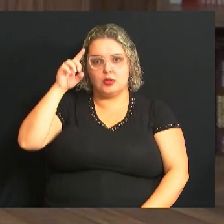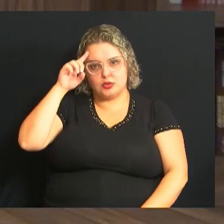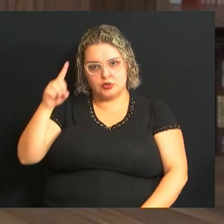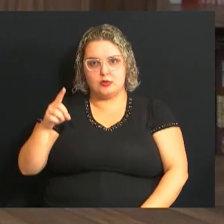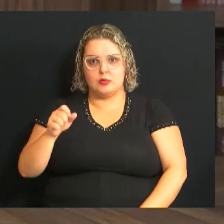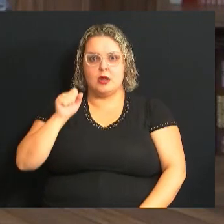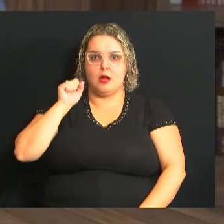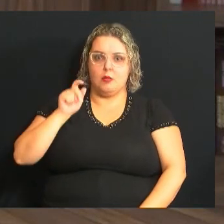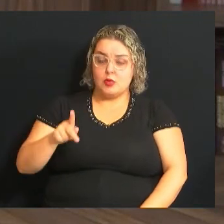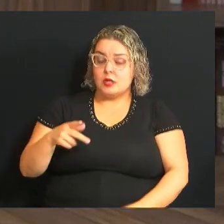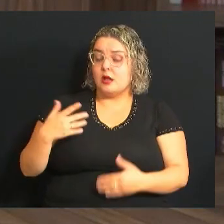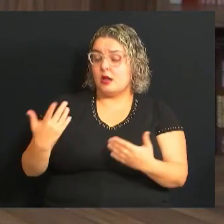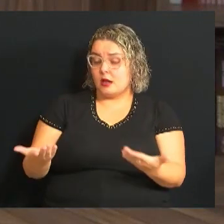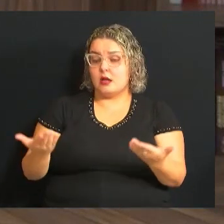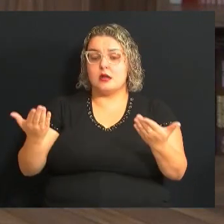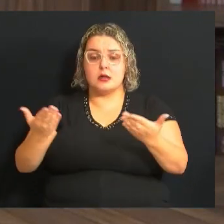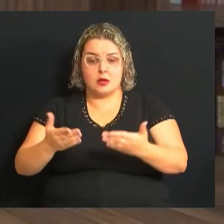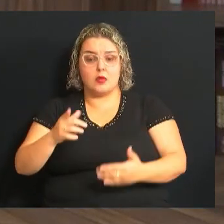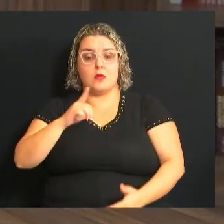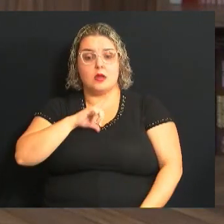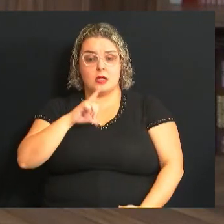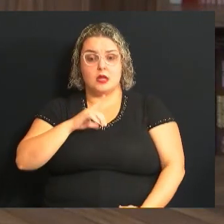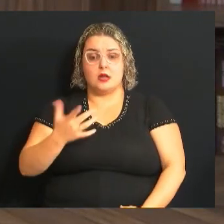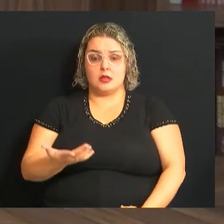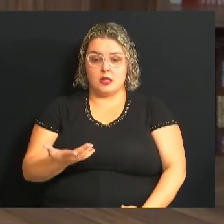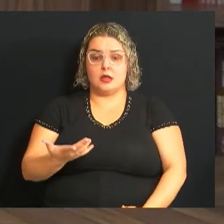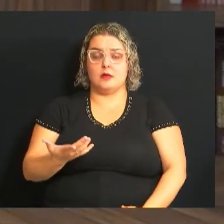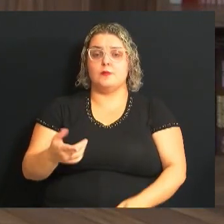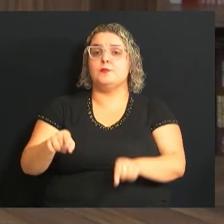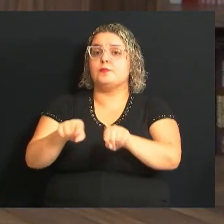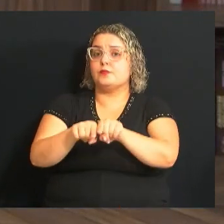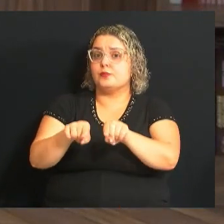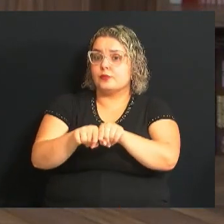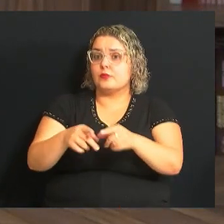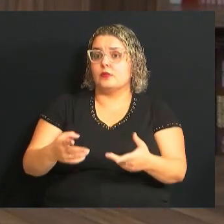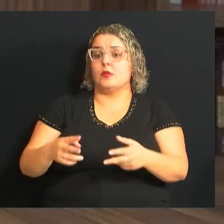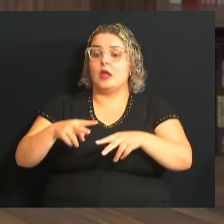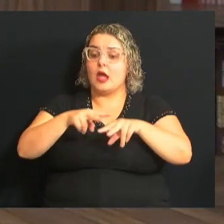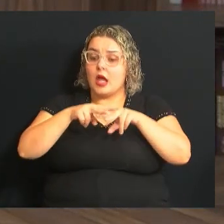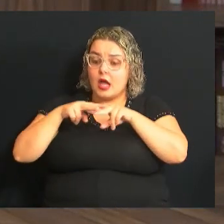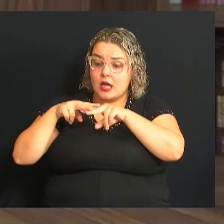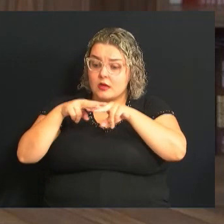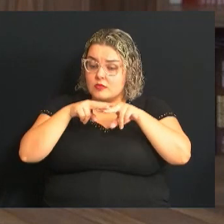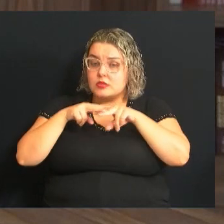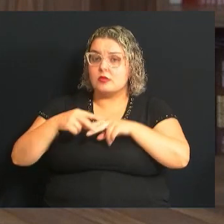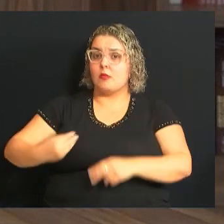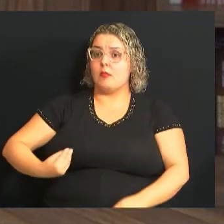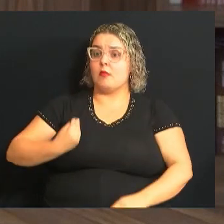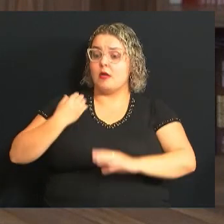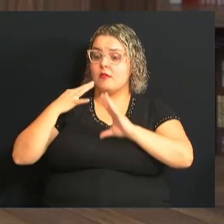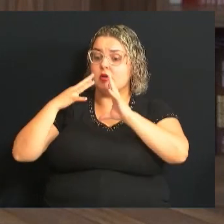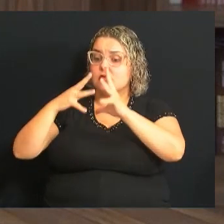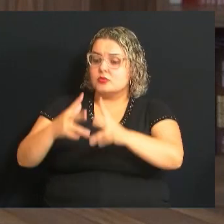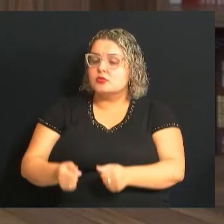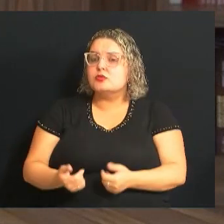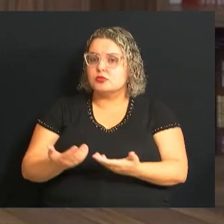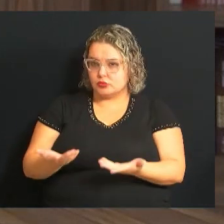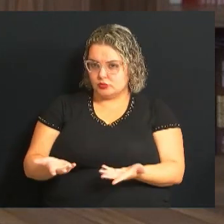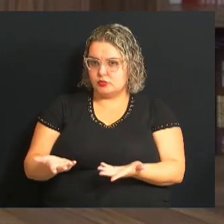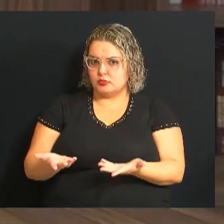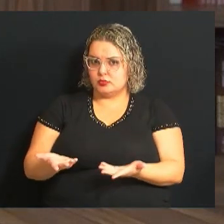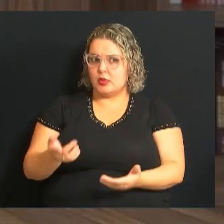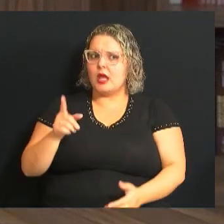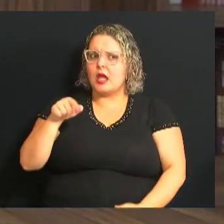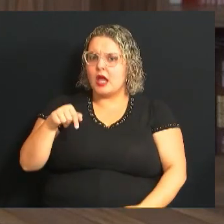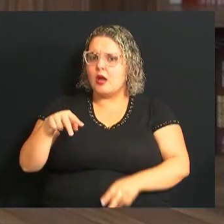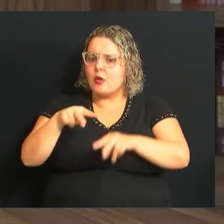E agora a gente também tem a questão da revisão para a vida toda. É uma